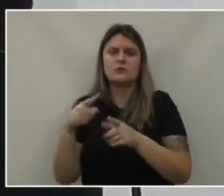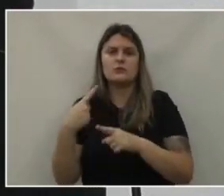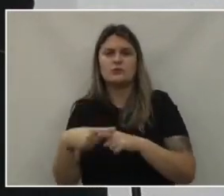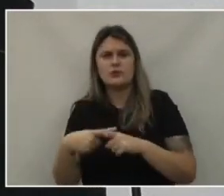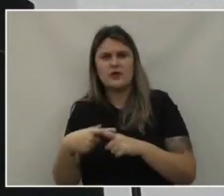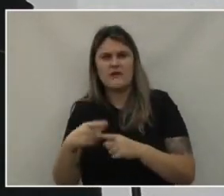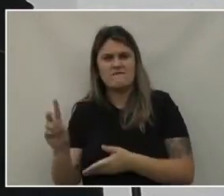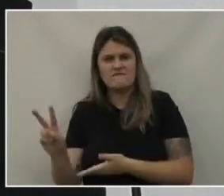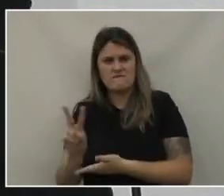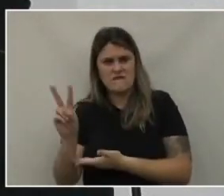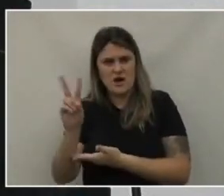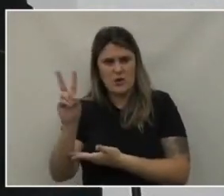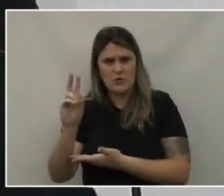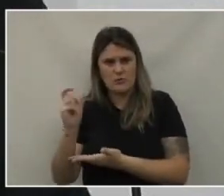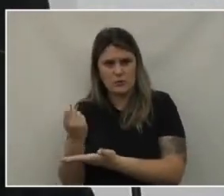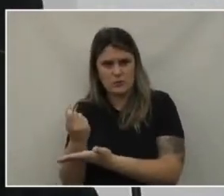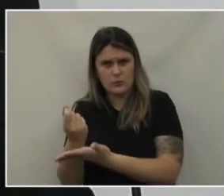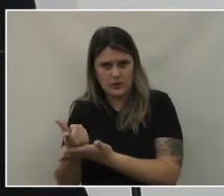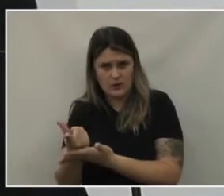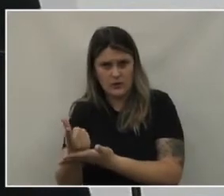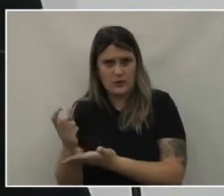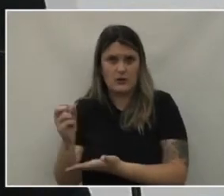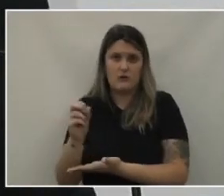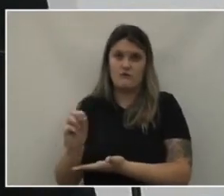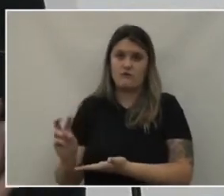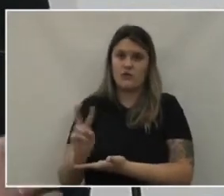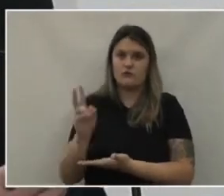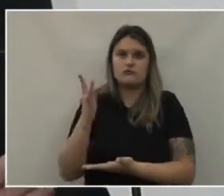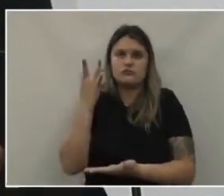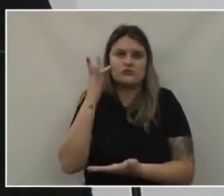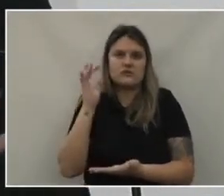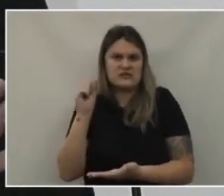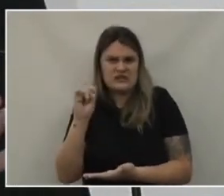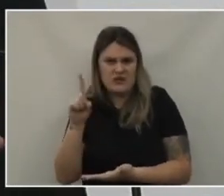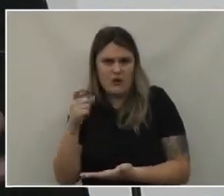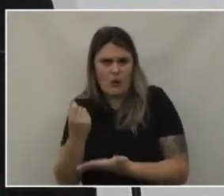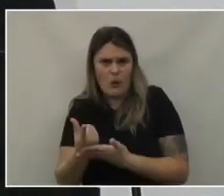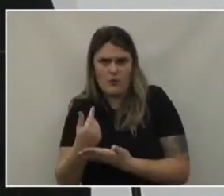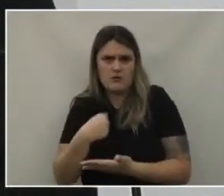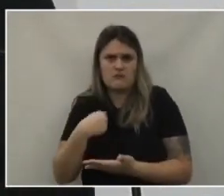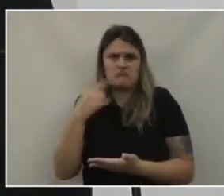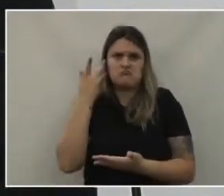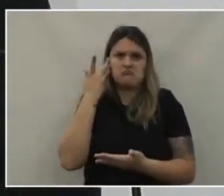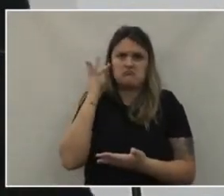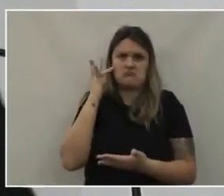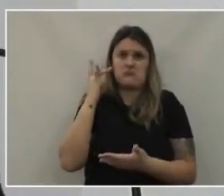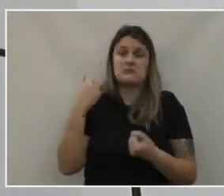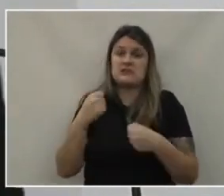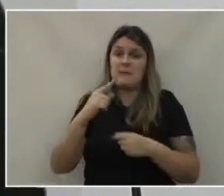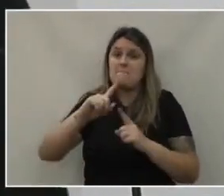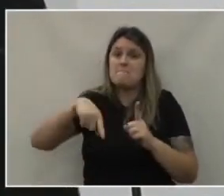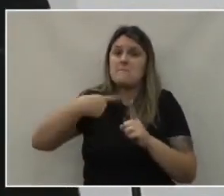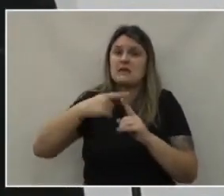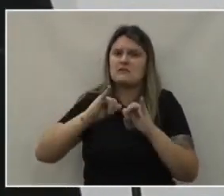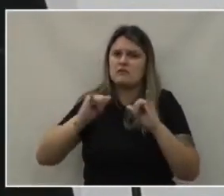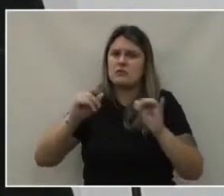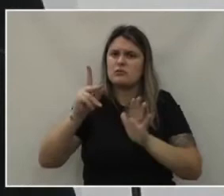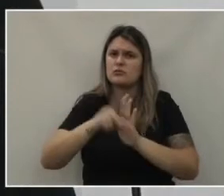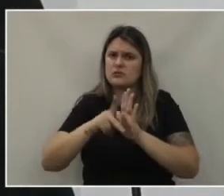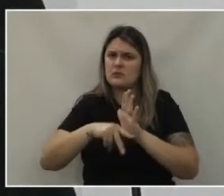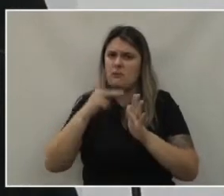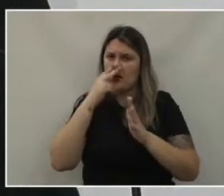o valor da compra, ou o valor, não sei se é uma compra, eu ainda não sei, por isso que nós precisamos de informações. Esse projeto está